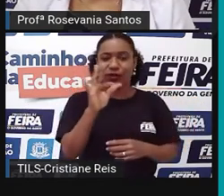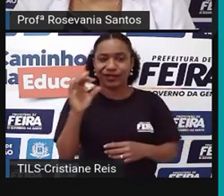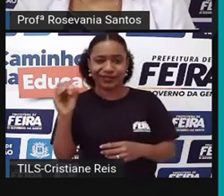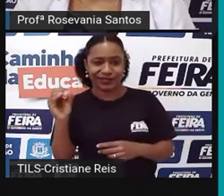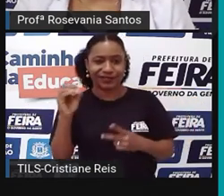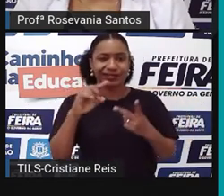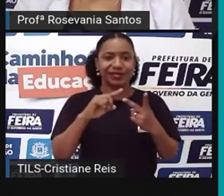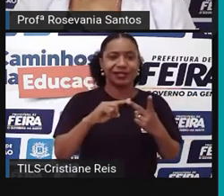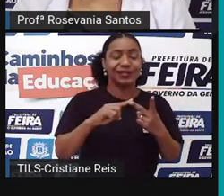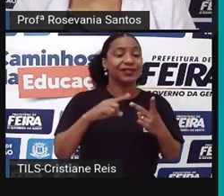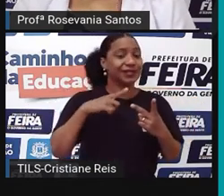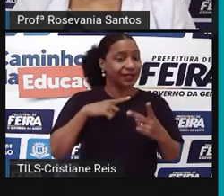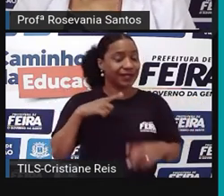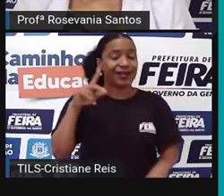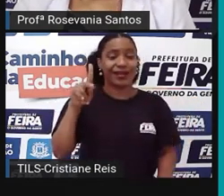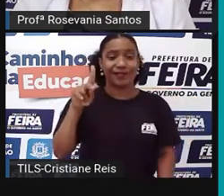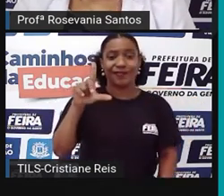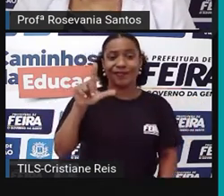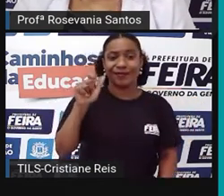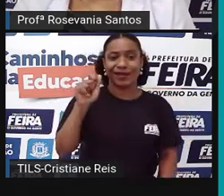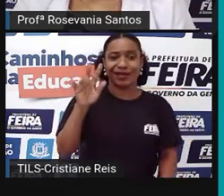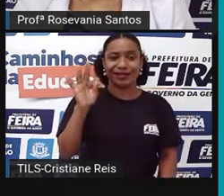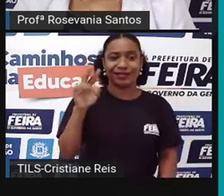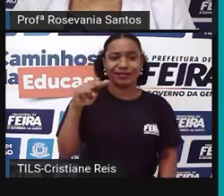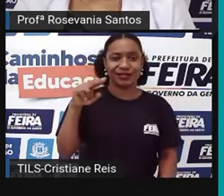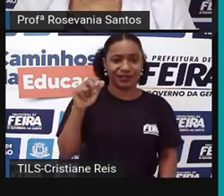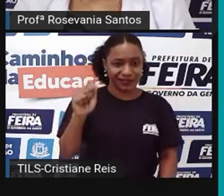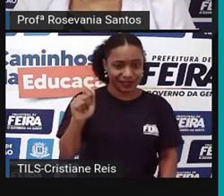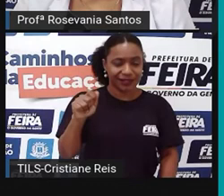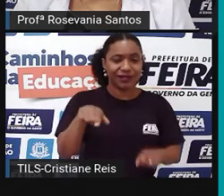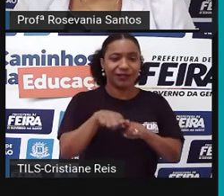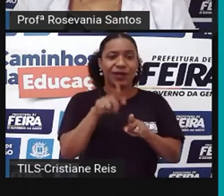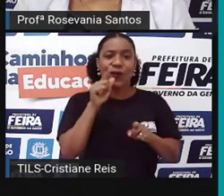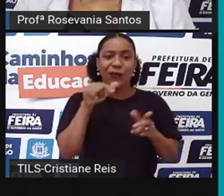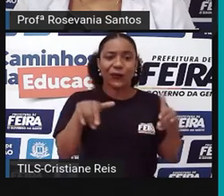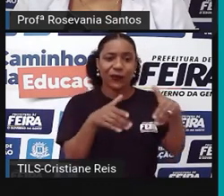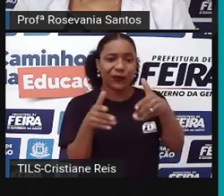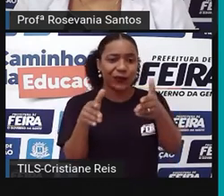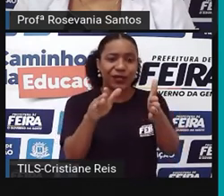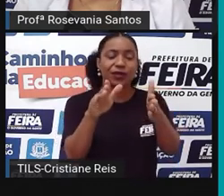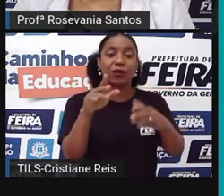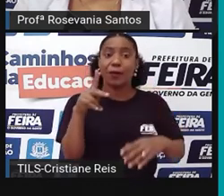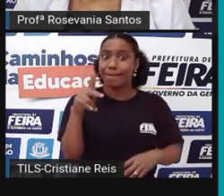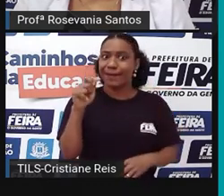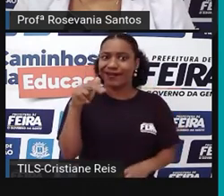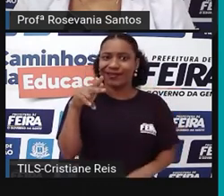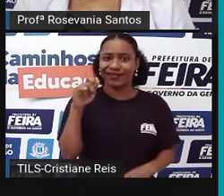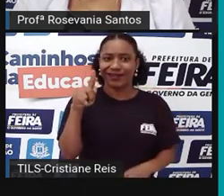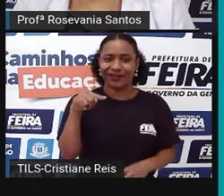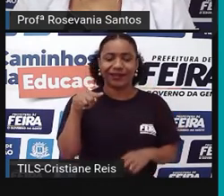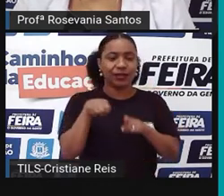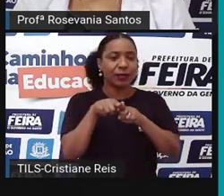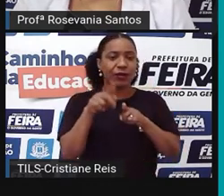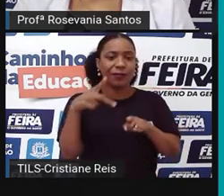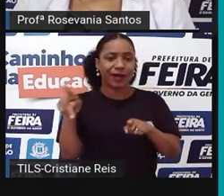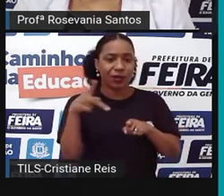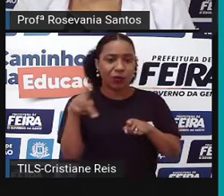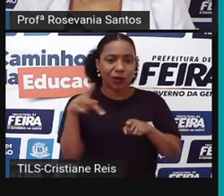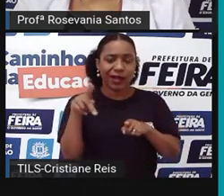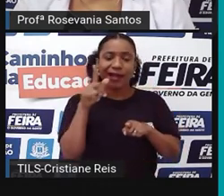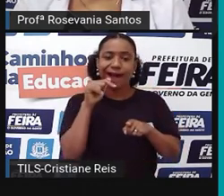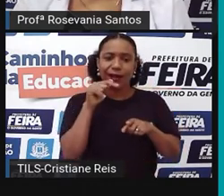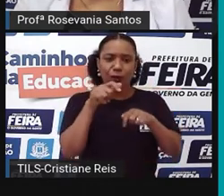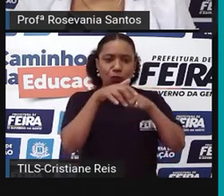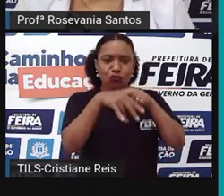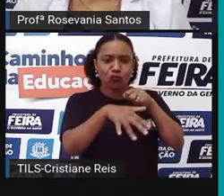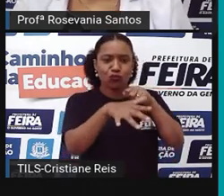bacia Platina, mas para a gente entender mesmo, né, o Rio Paraná, o Paraguai e o Uruguai, quando vai formar, né,